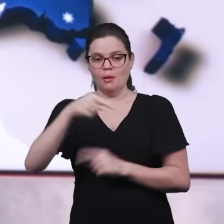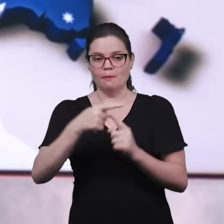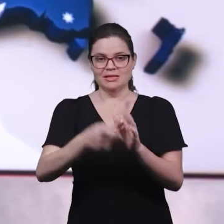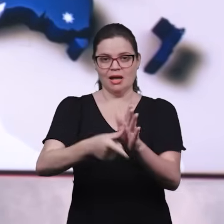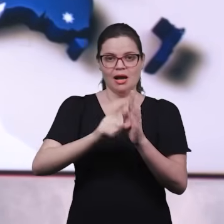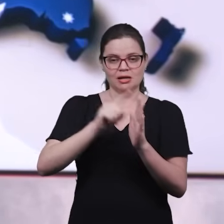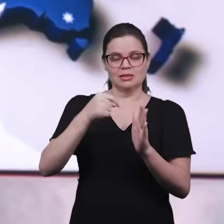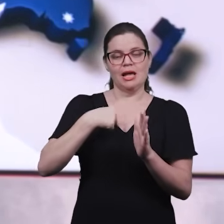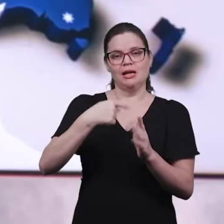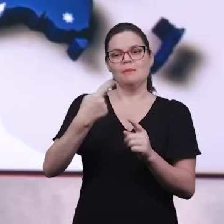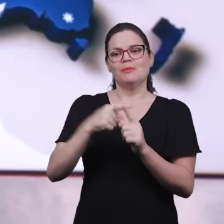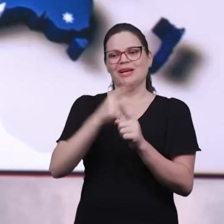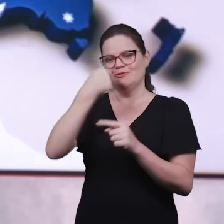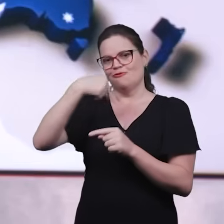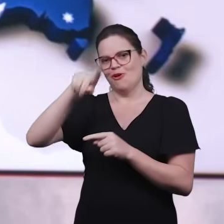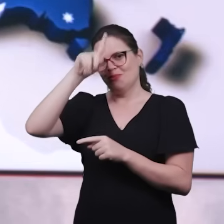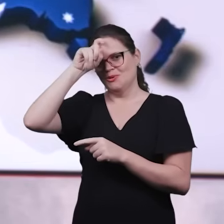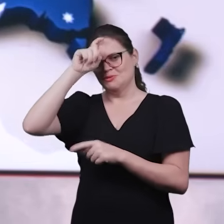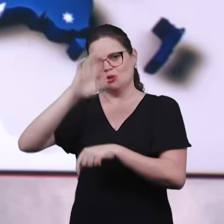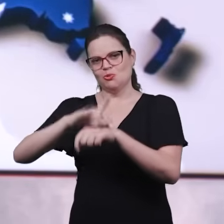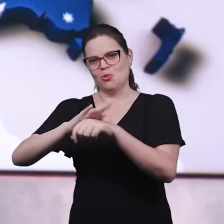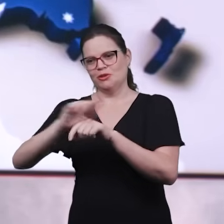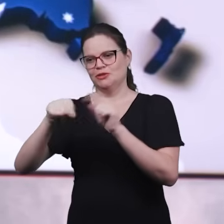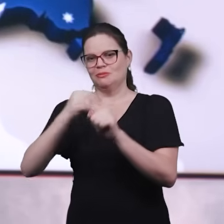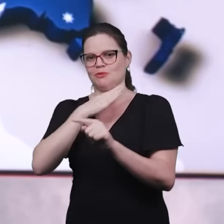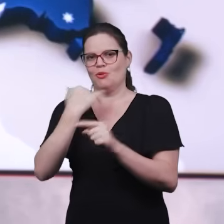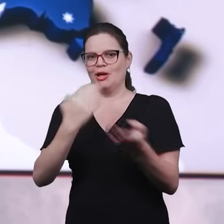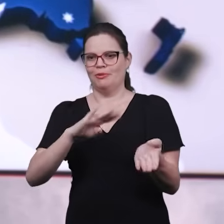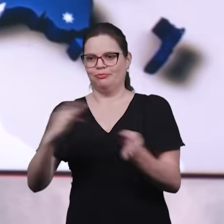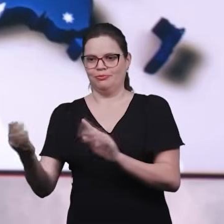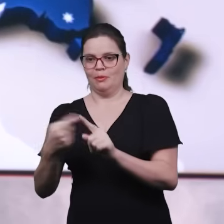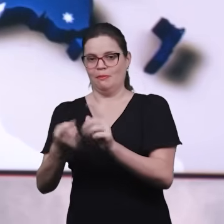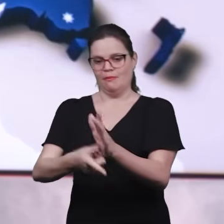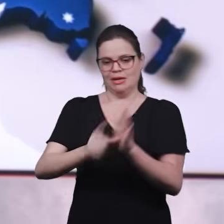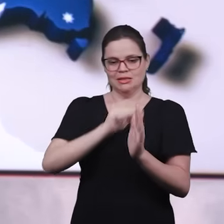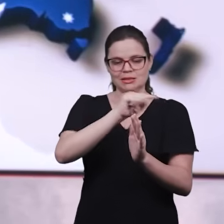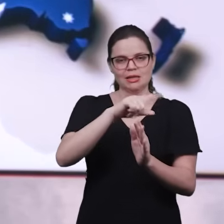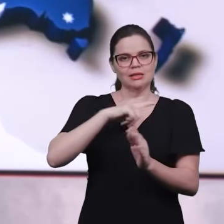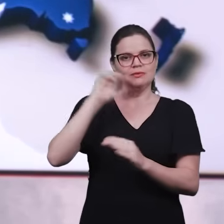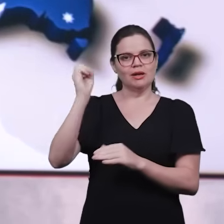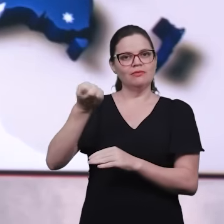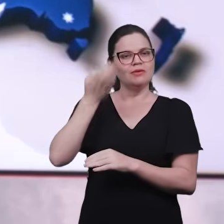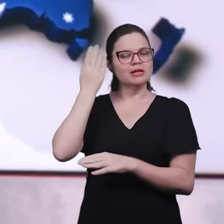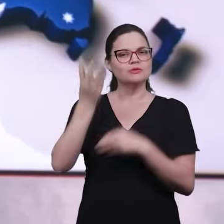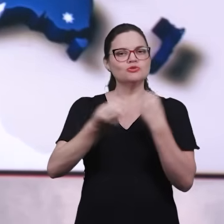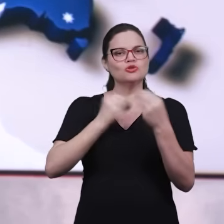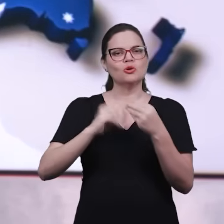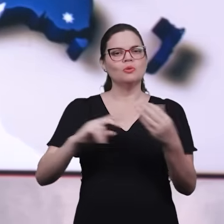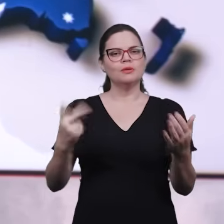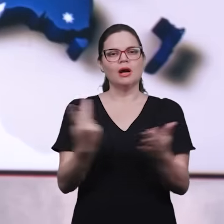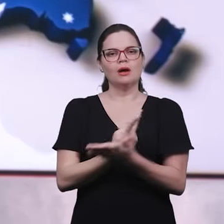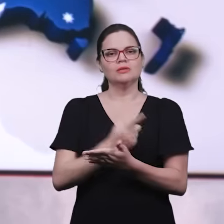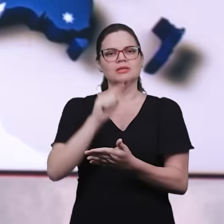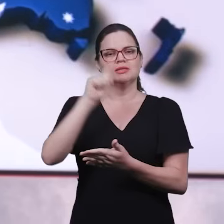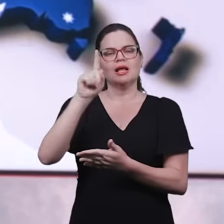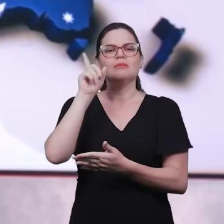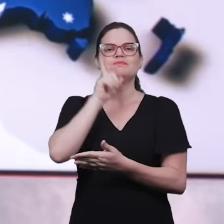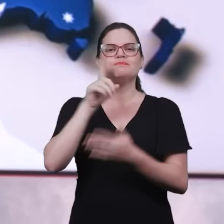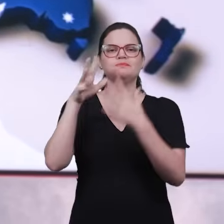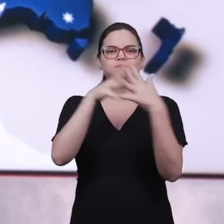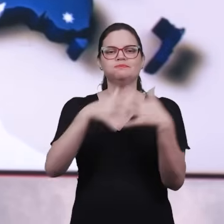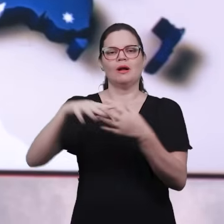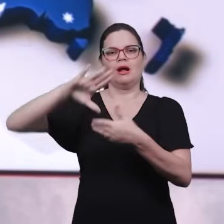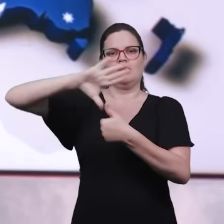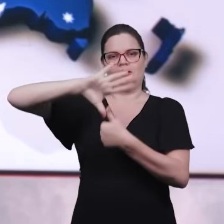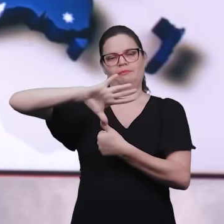retornou, a última revelação dele foi sobre o início da igreja nos Estados Unidos. E a